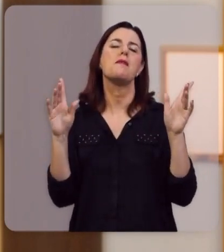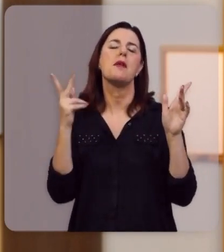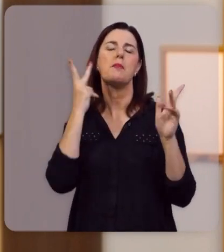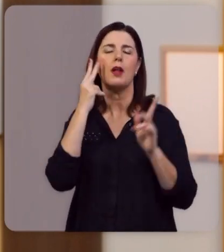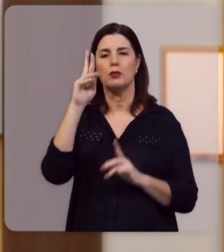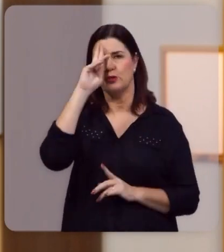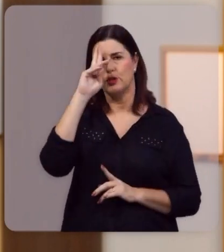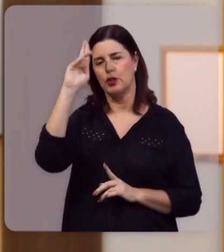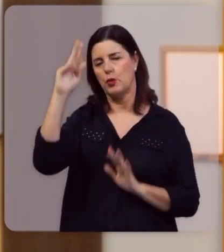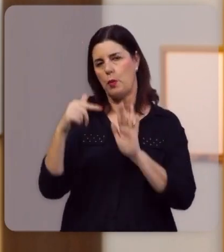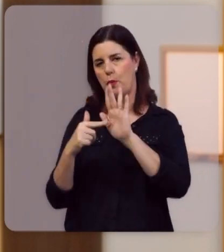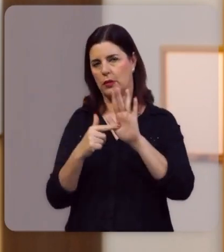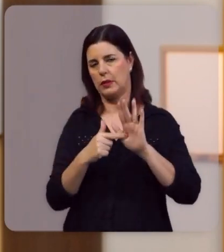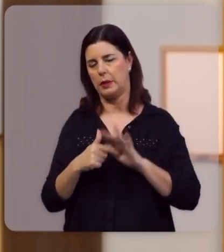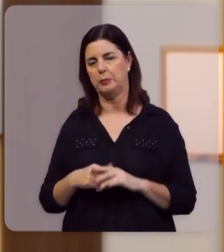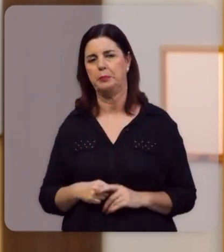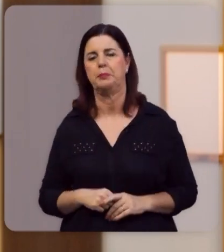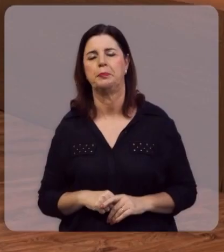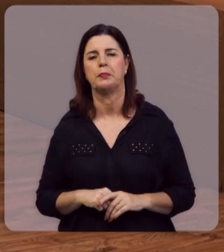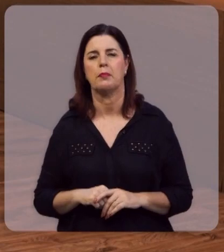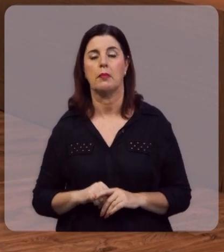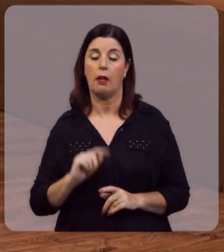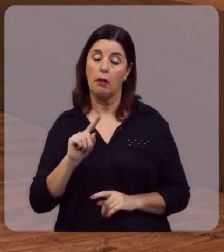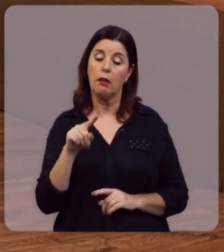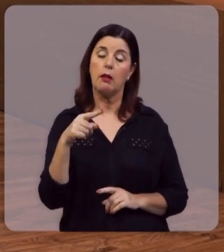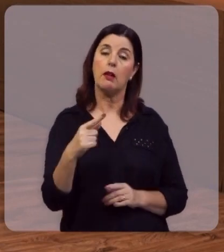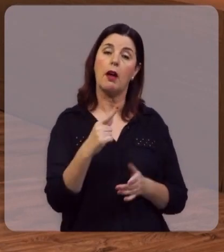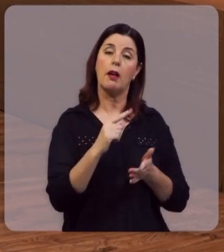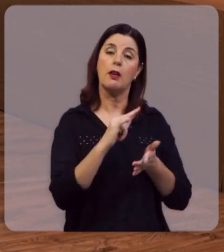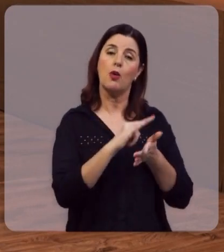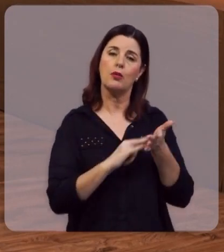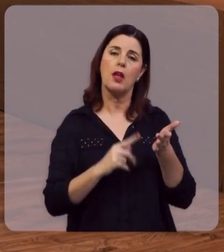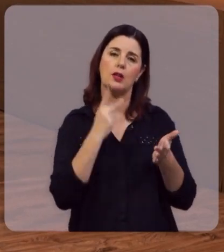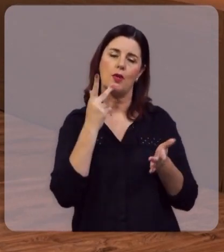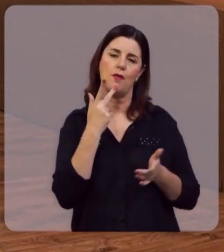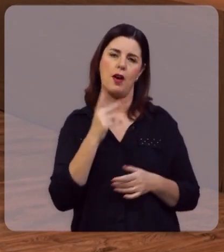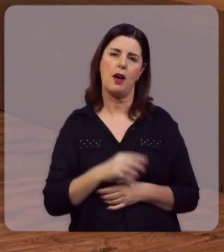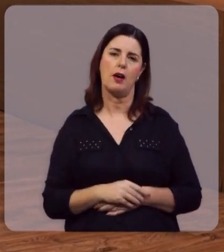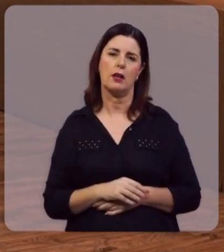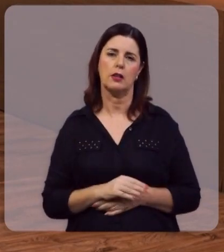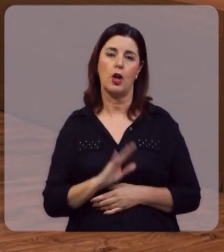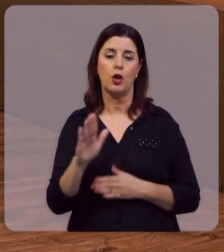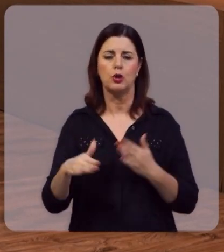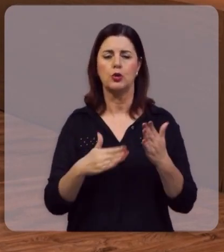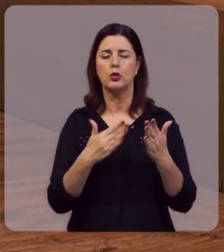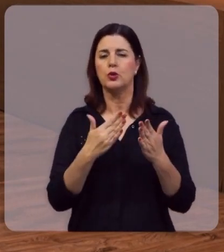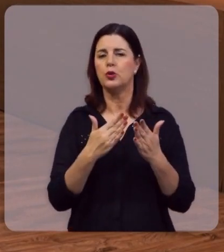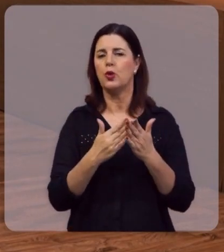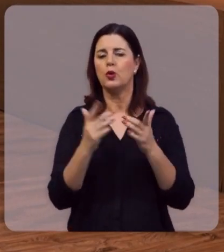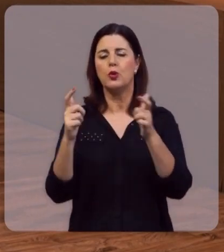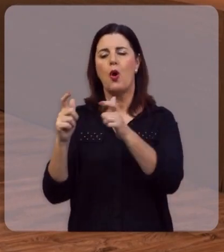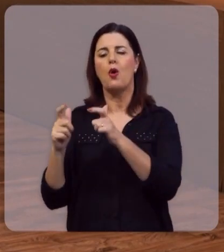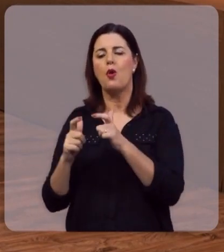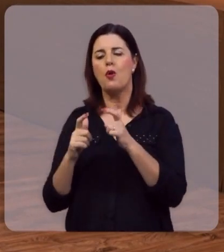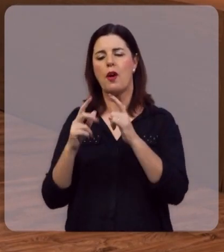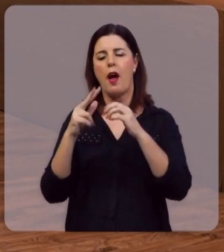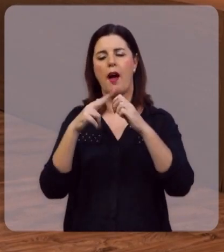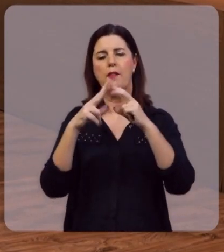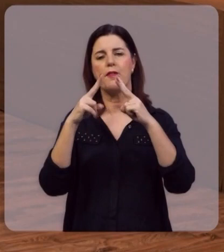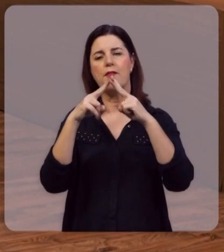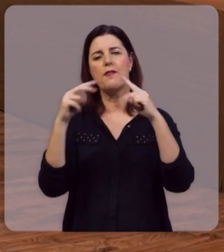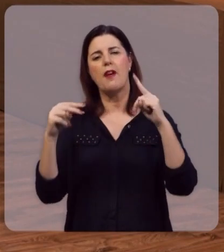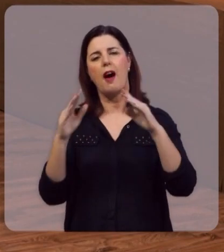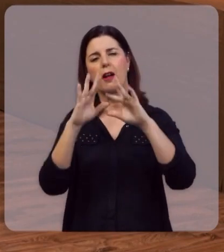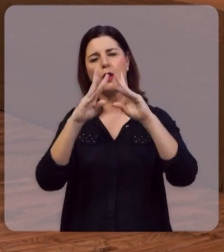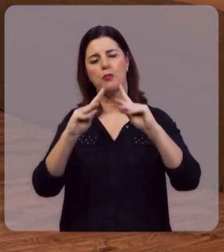aberto para o Senhor se manifestar. E aí, o texto diz assim: todo vale será aterrado, todo monte